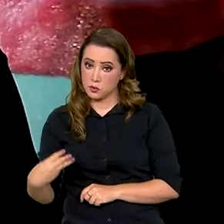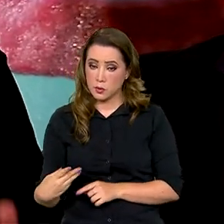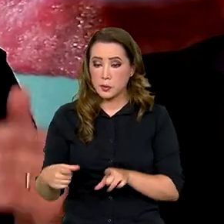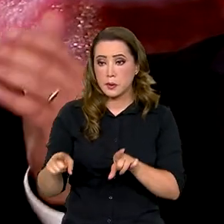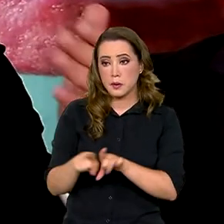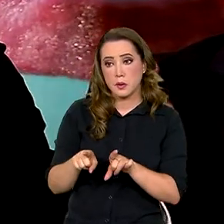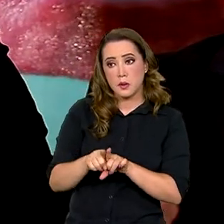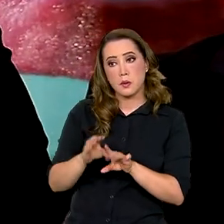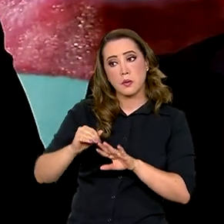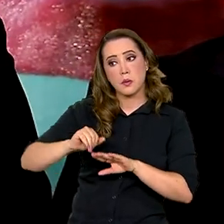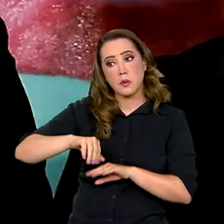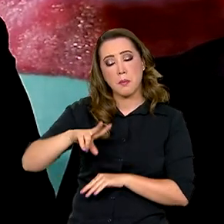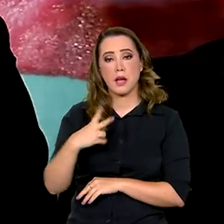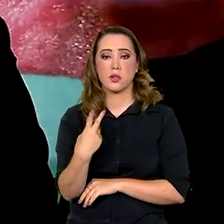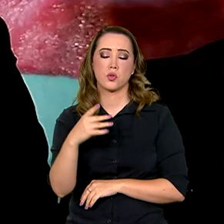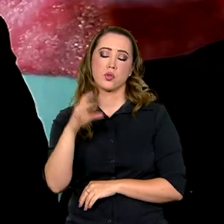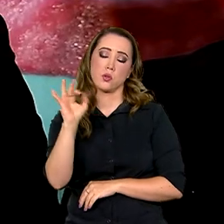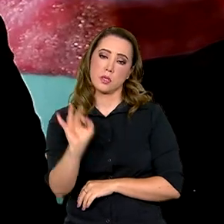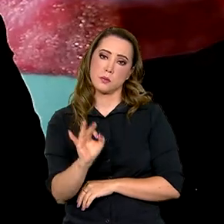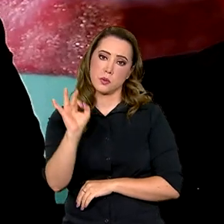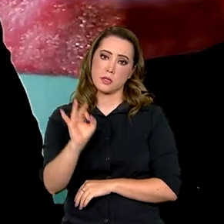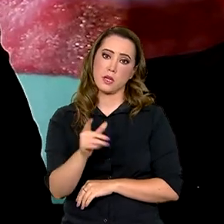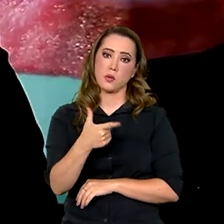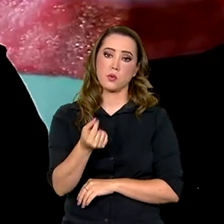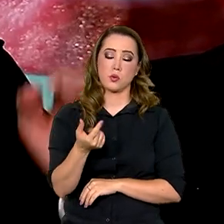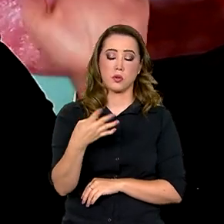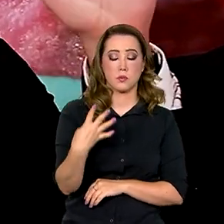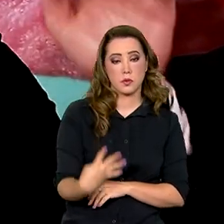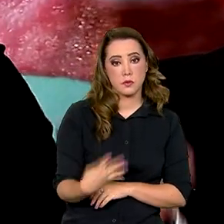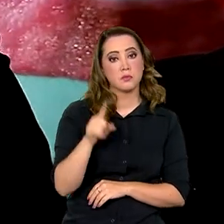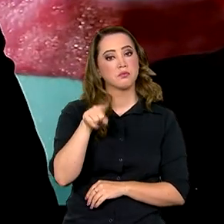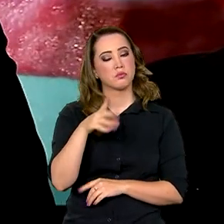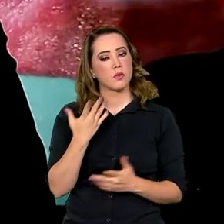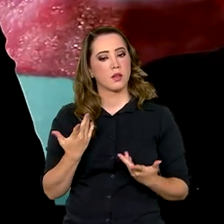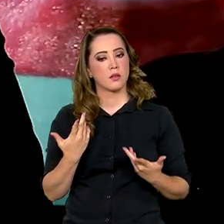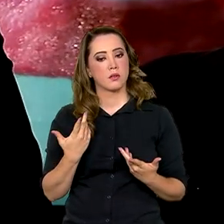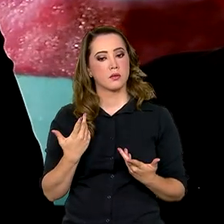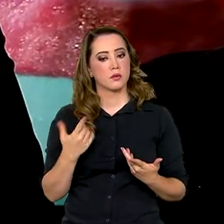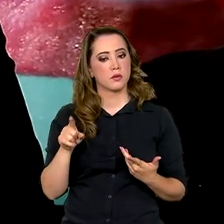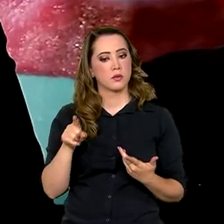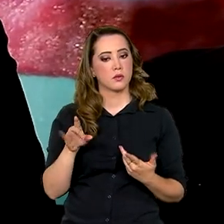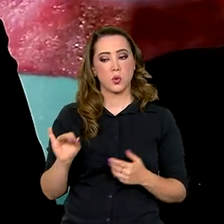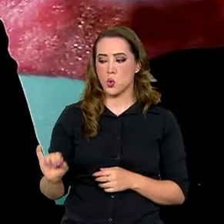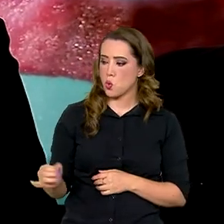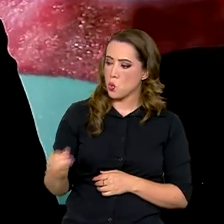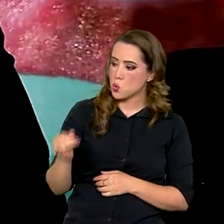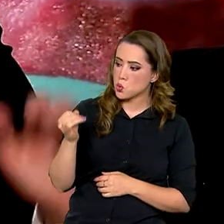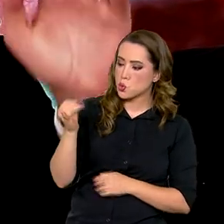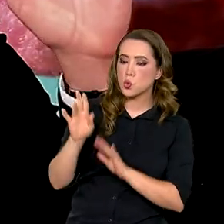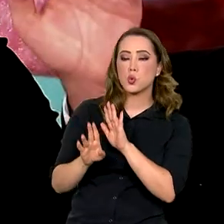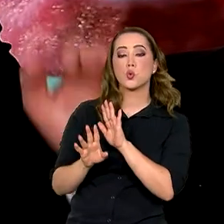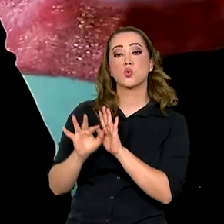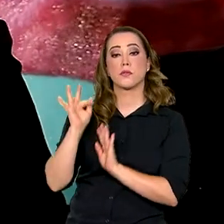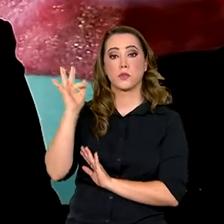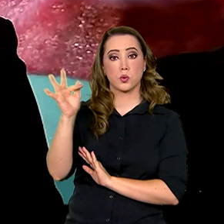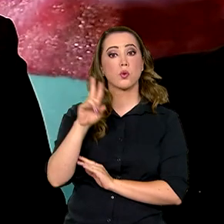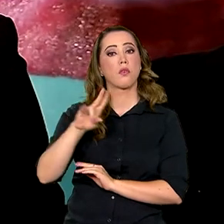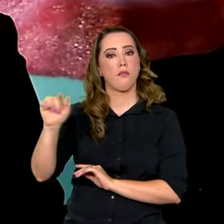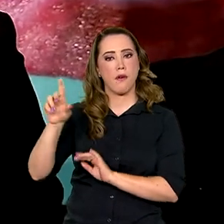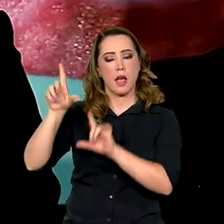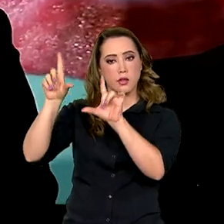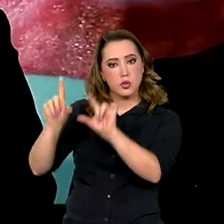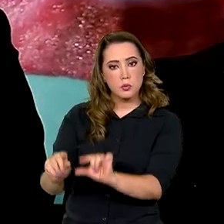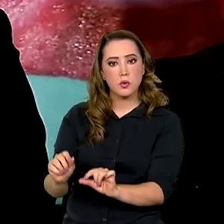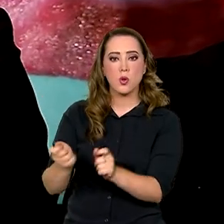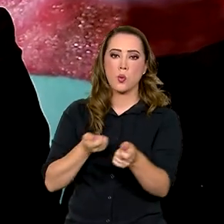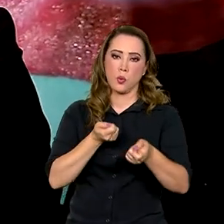e mais de 2% ao longo de 2024 uma redução nos juris futuros o controle